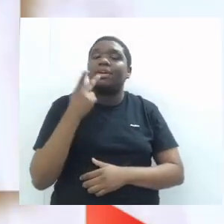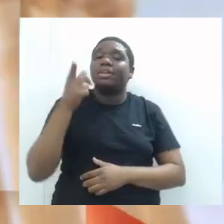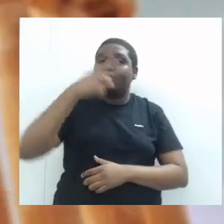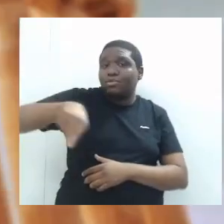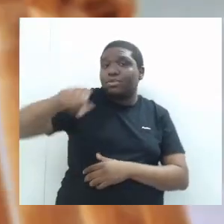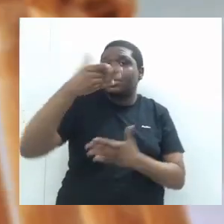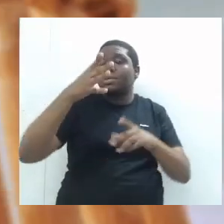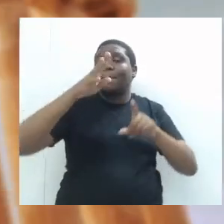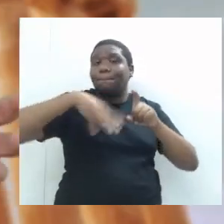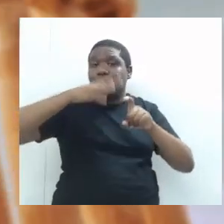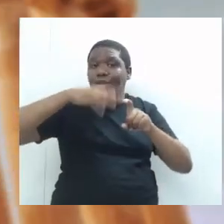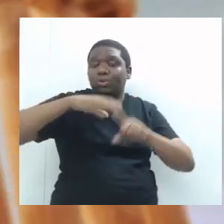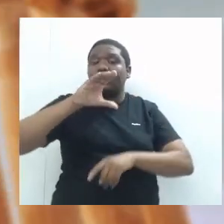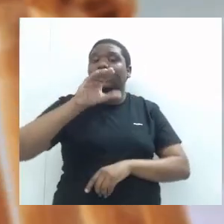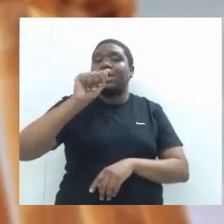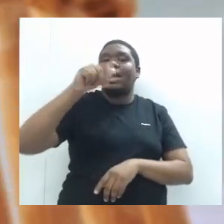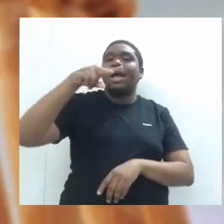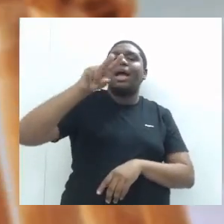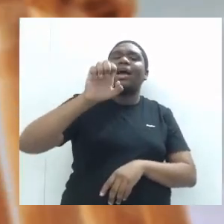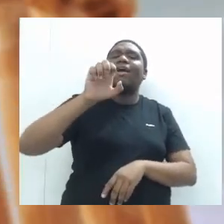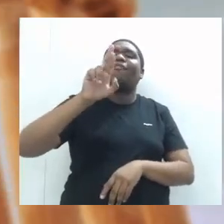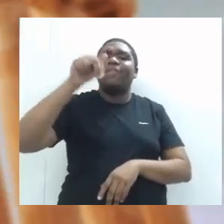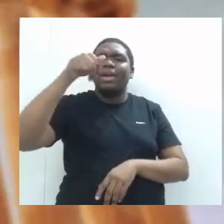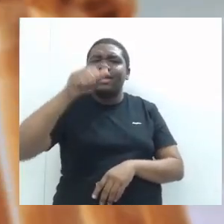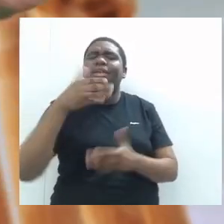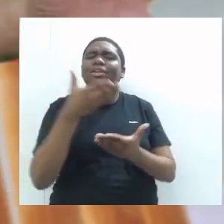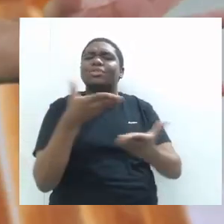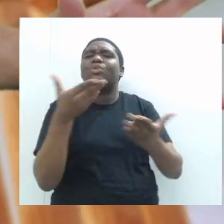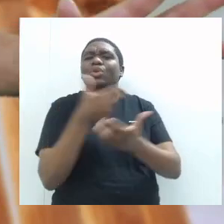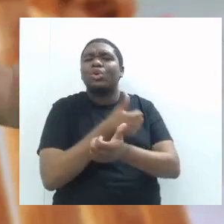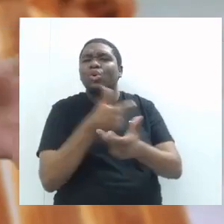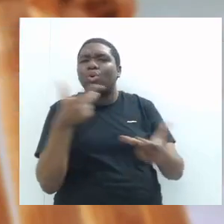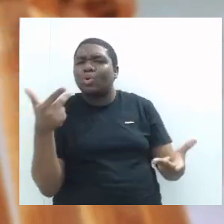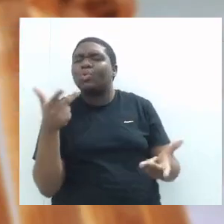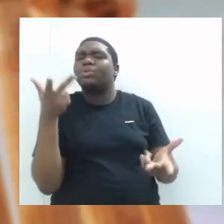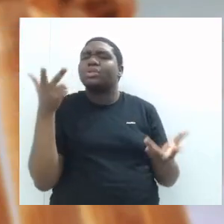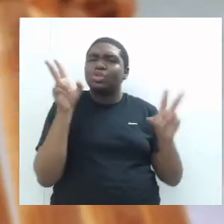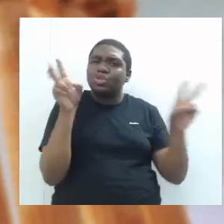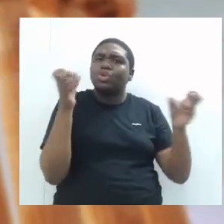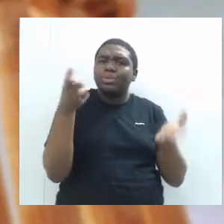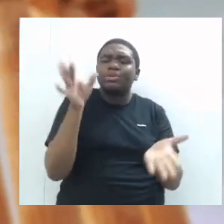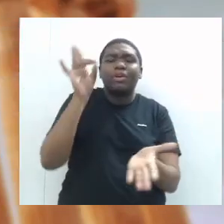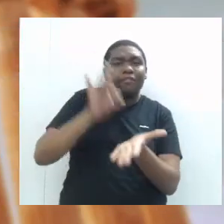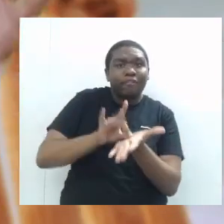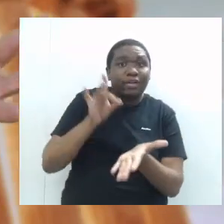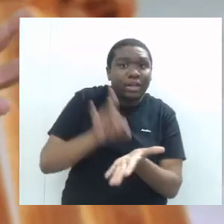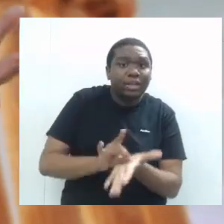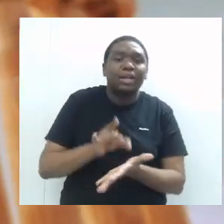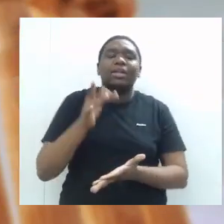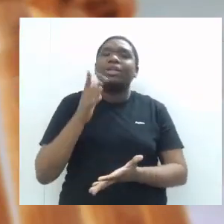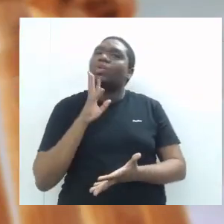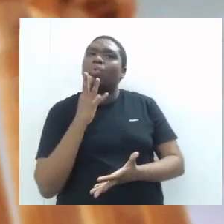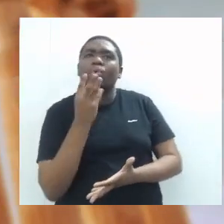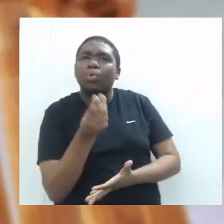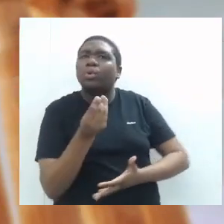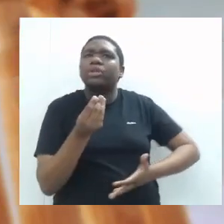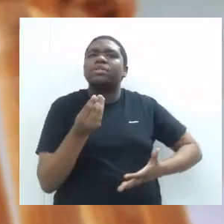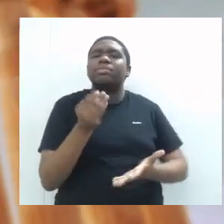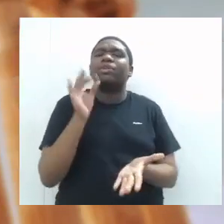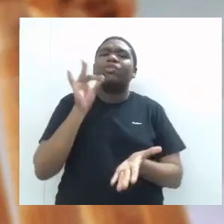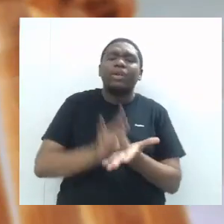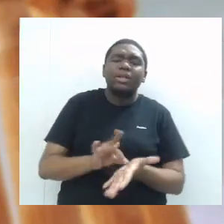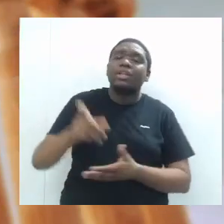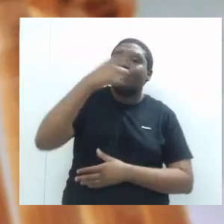da caverna é uma questão justamente sobre a realidade, a sombra, não conhecer a verdade,